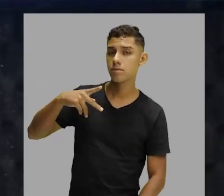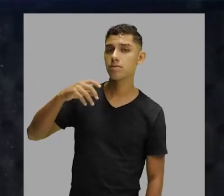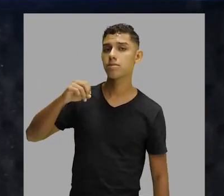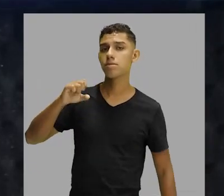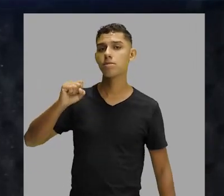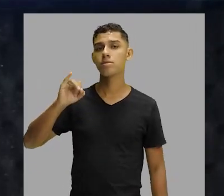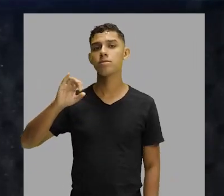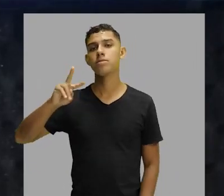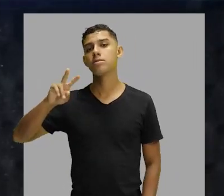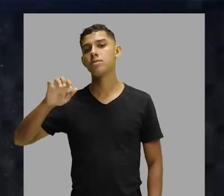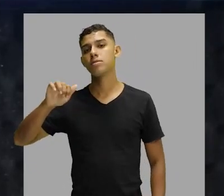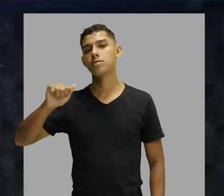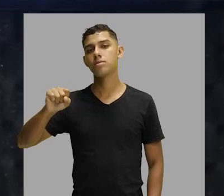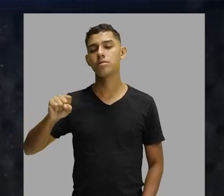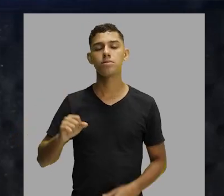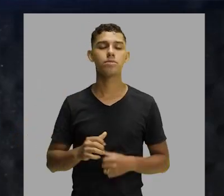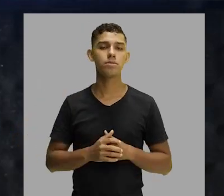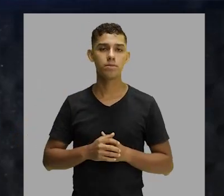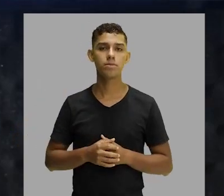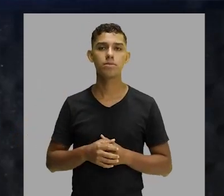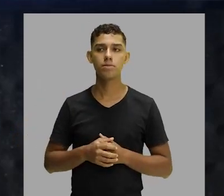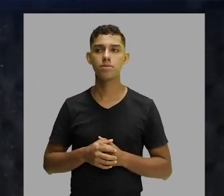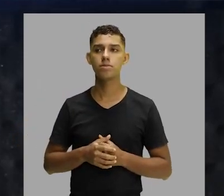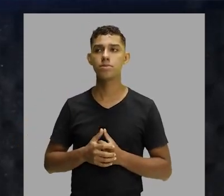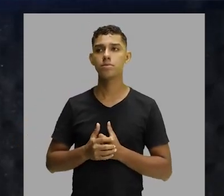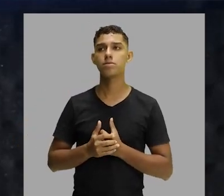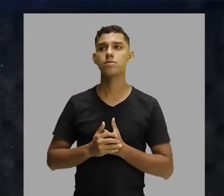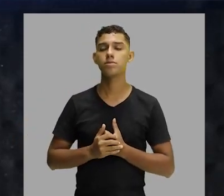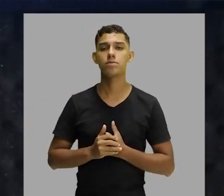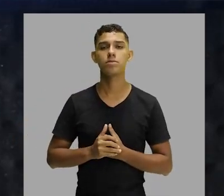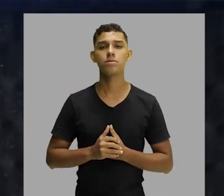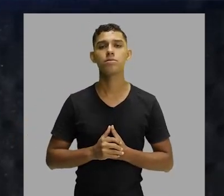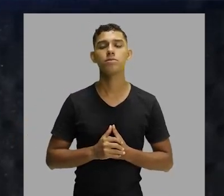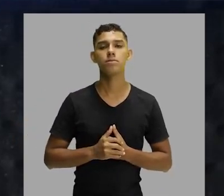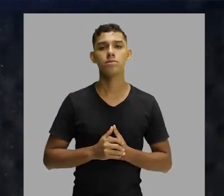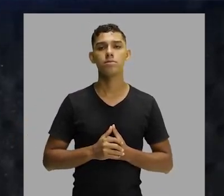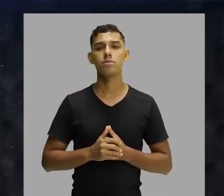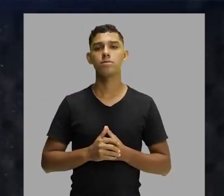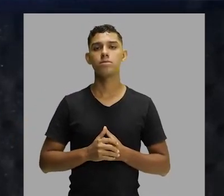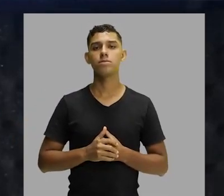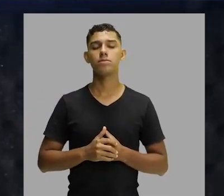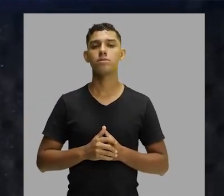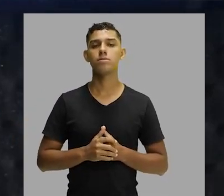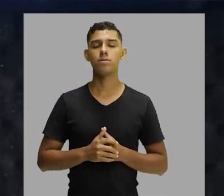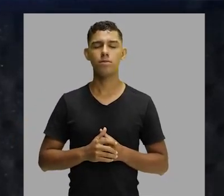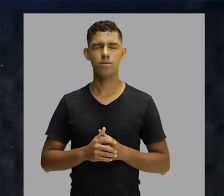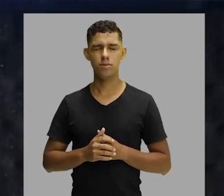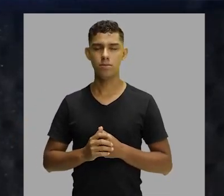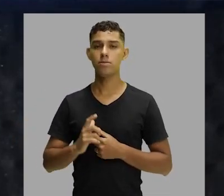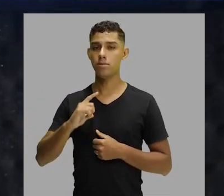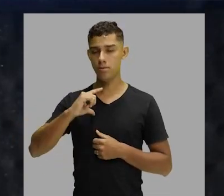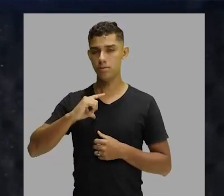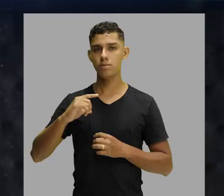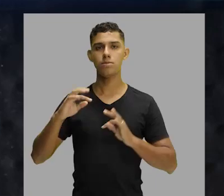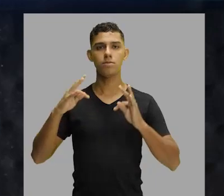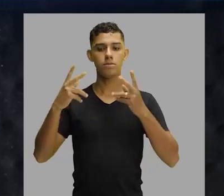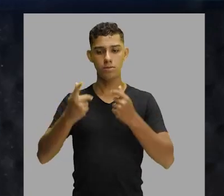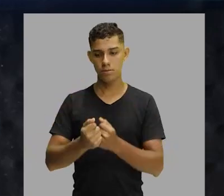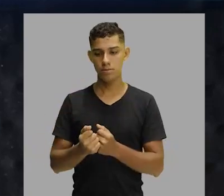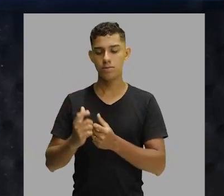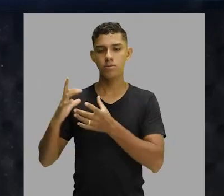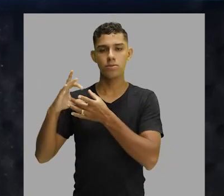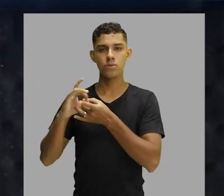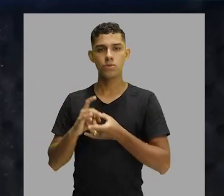negativas. Ok? Então, neste caso, eu tenho todo um